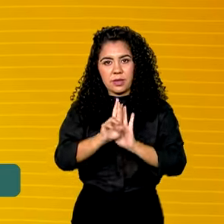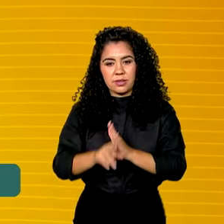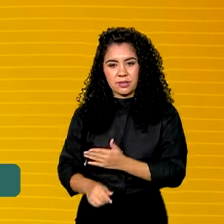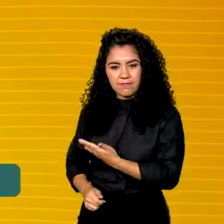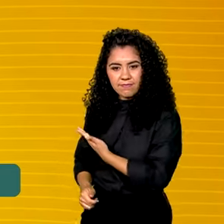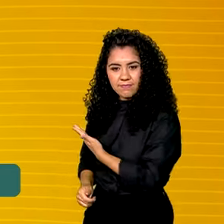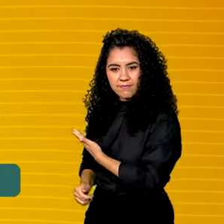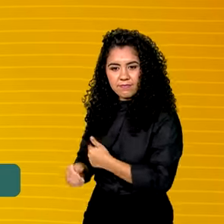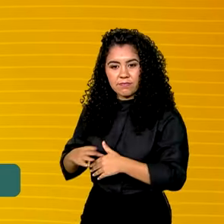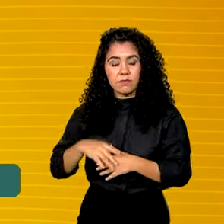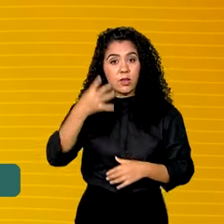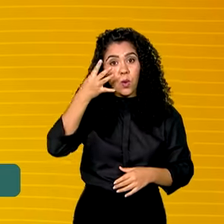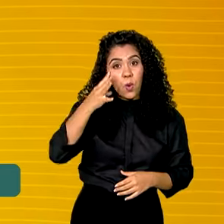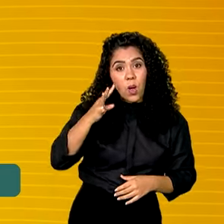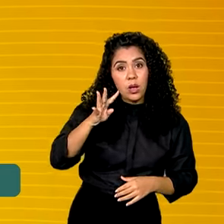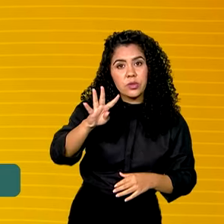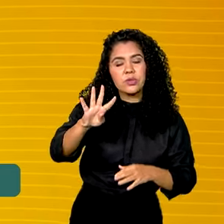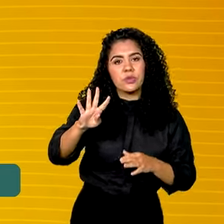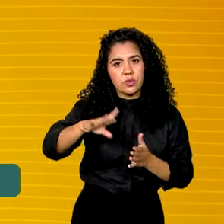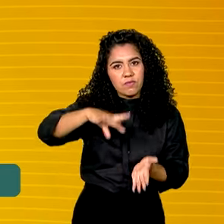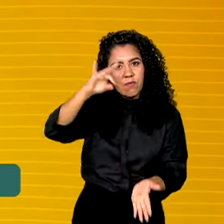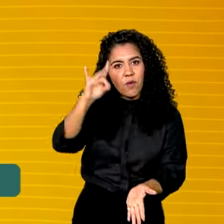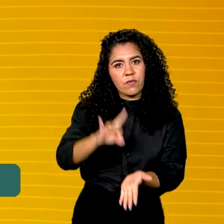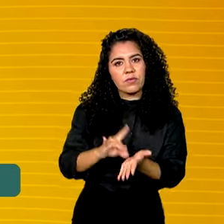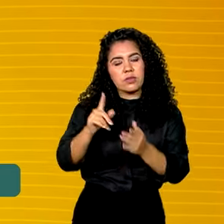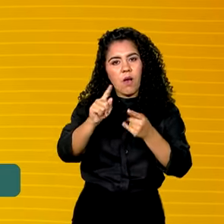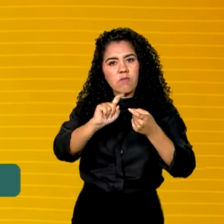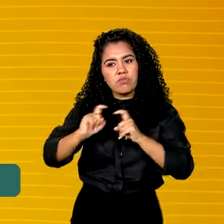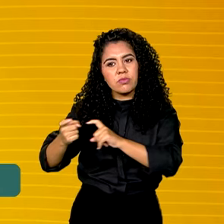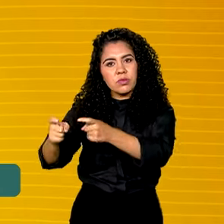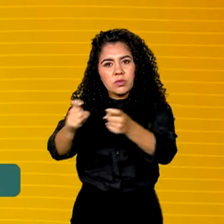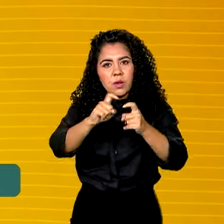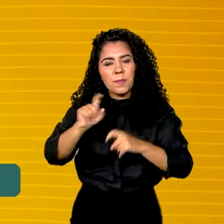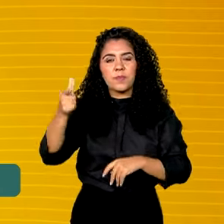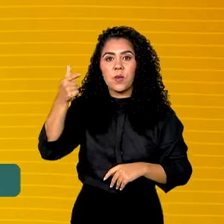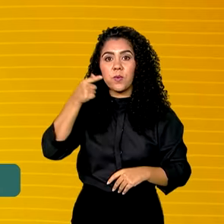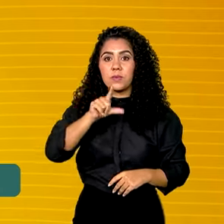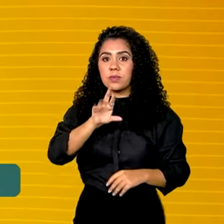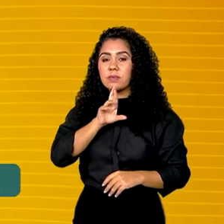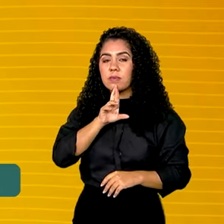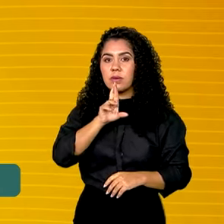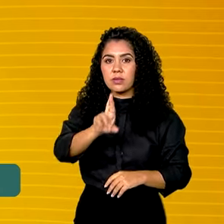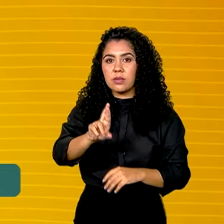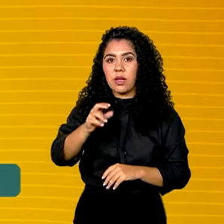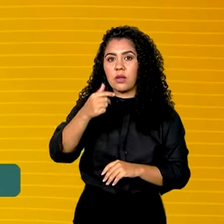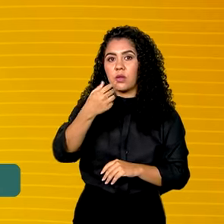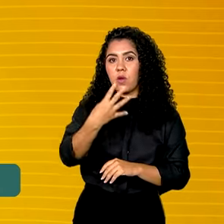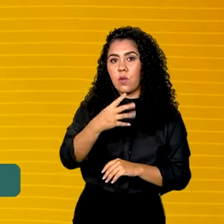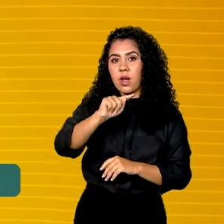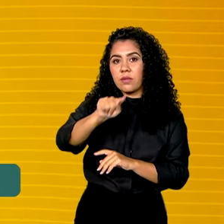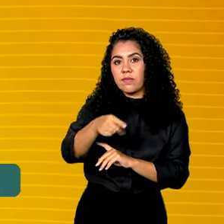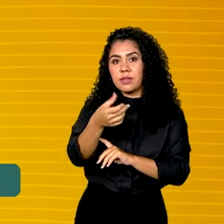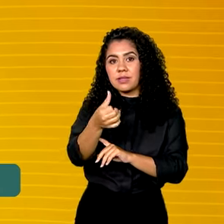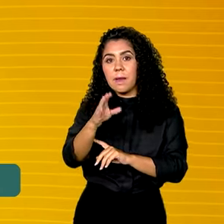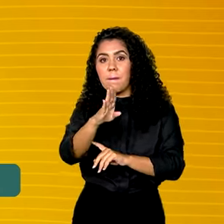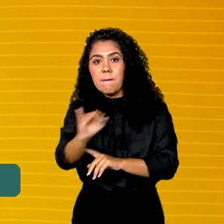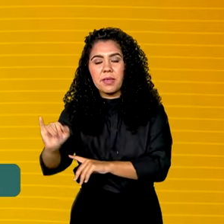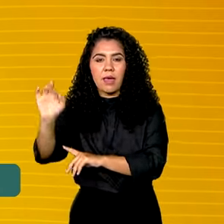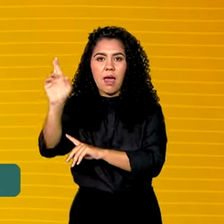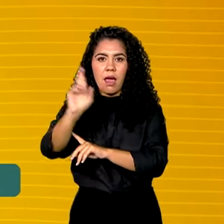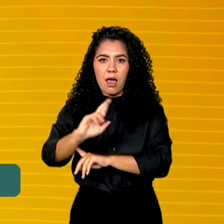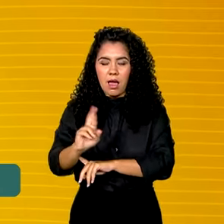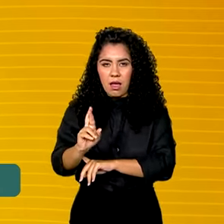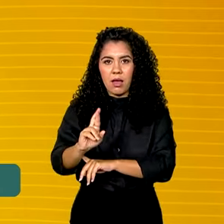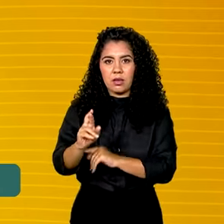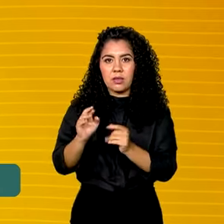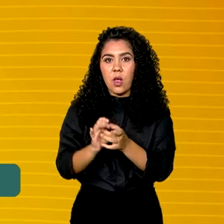quro dias de Missão oficial que resultou em 4,6 bilhões deais em concessões de